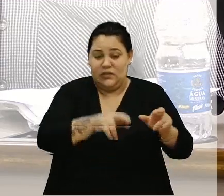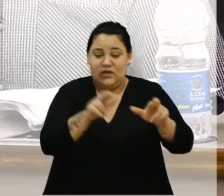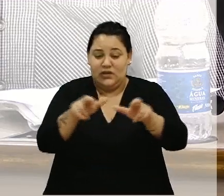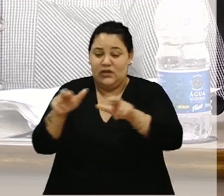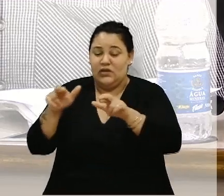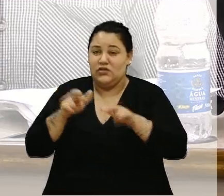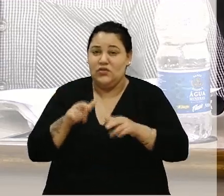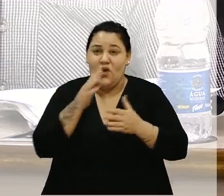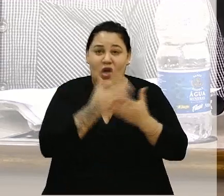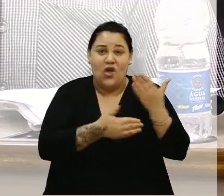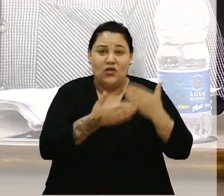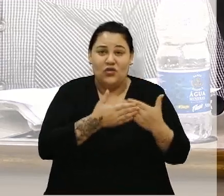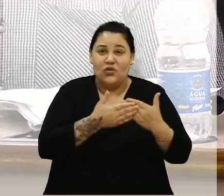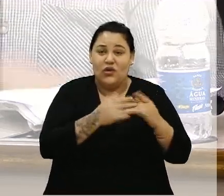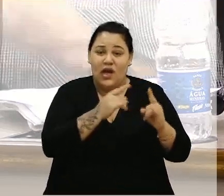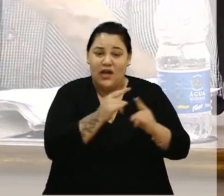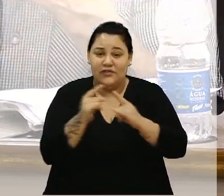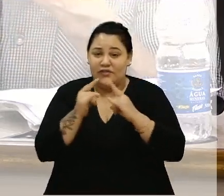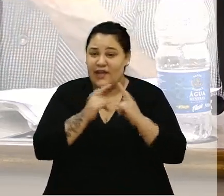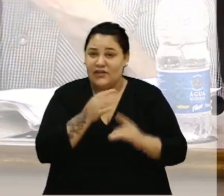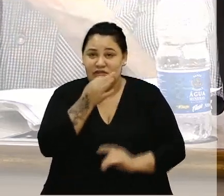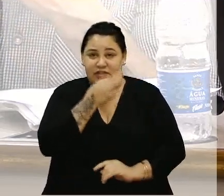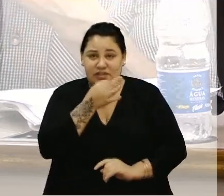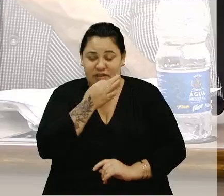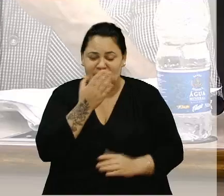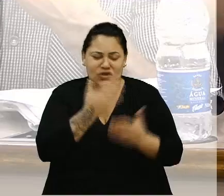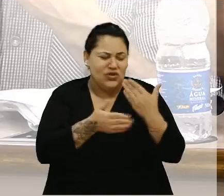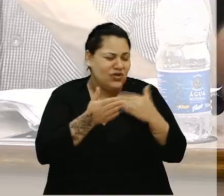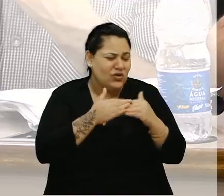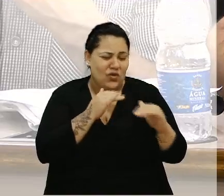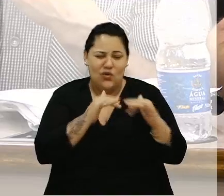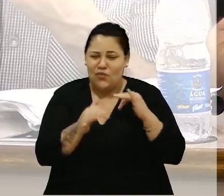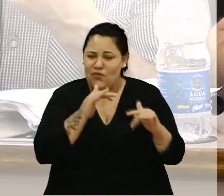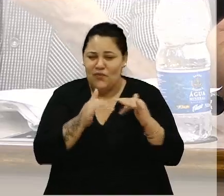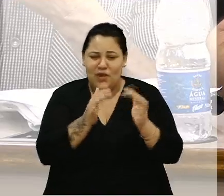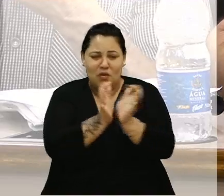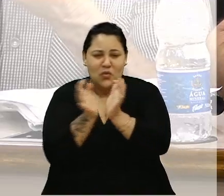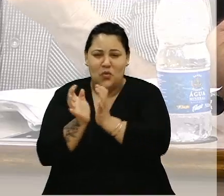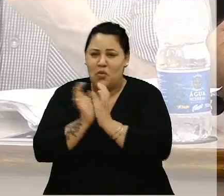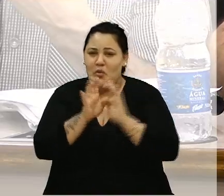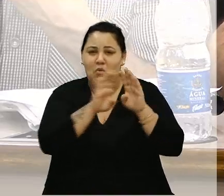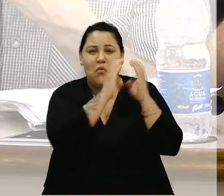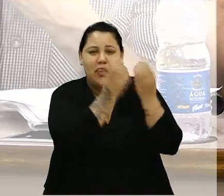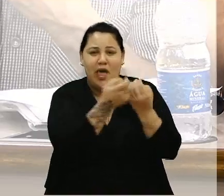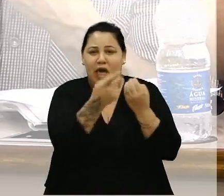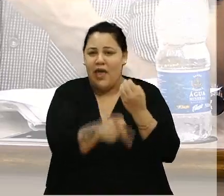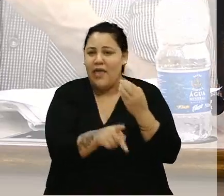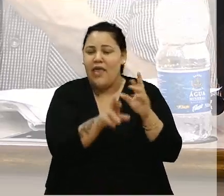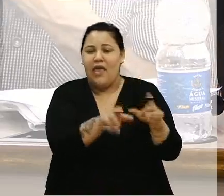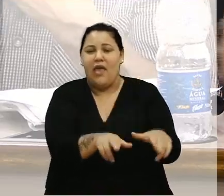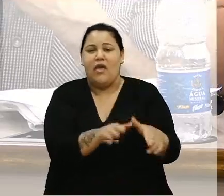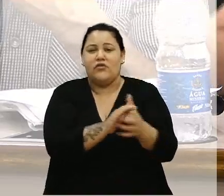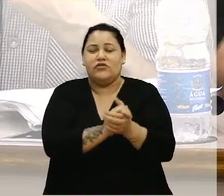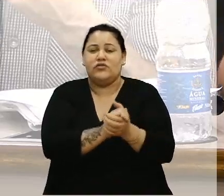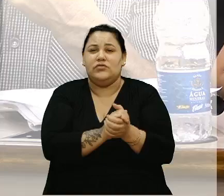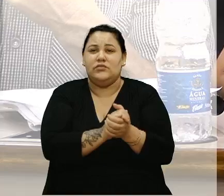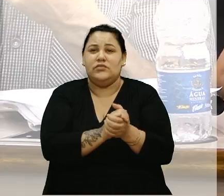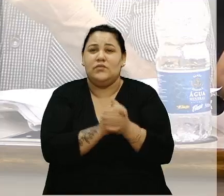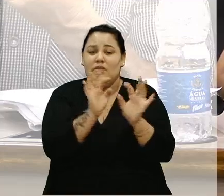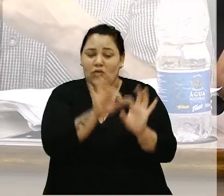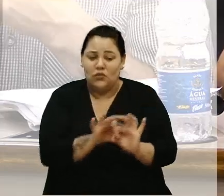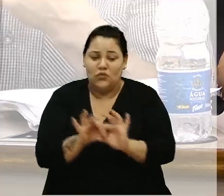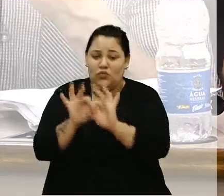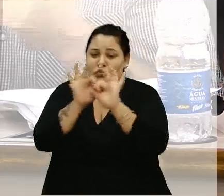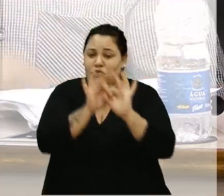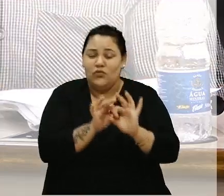todas as entidades de Caxias, todos os movimentos comunitários da região, para unificar